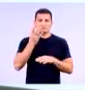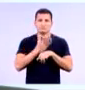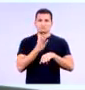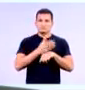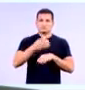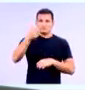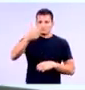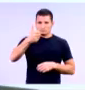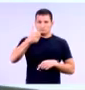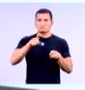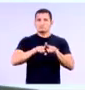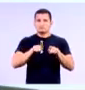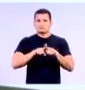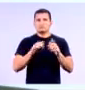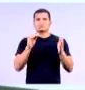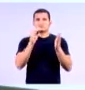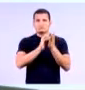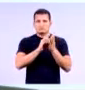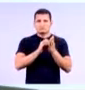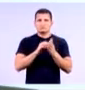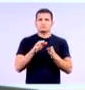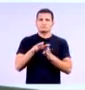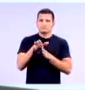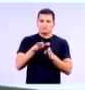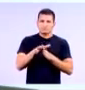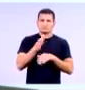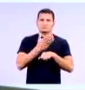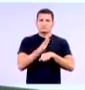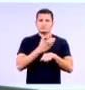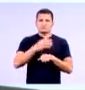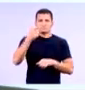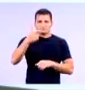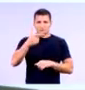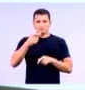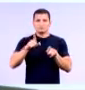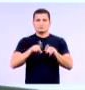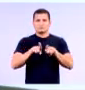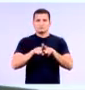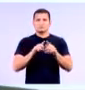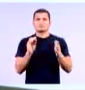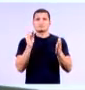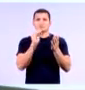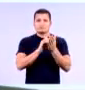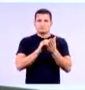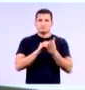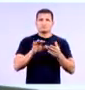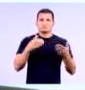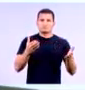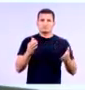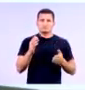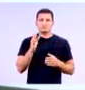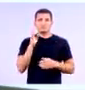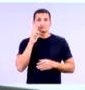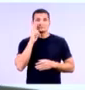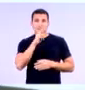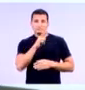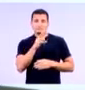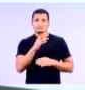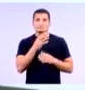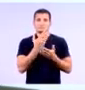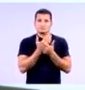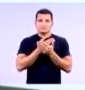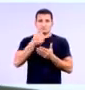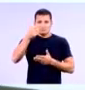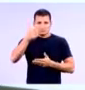também está sendo publicado e as dicas para a resolução da atividade 2 também está sendo publicado. Então, assista a aula 1 e logo